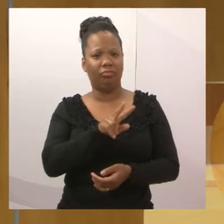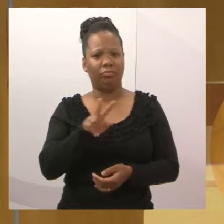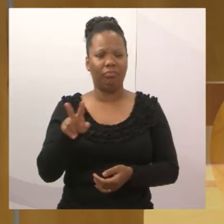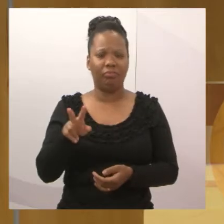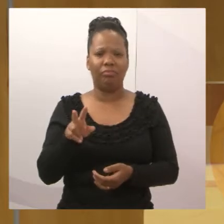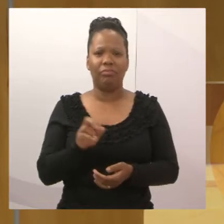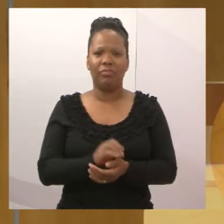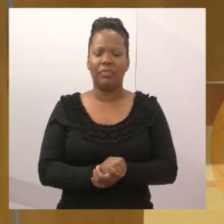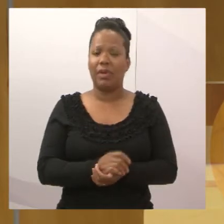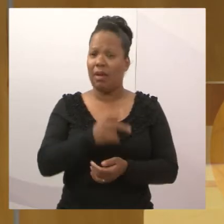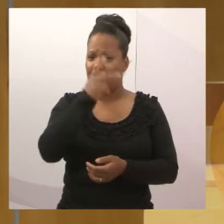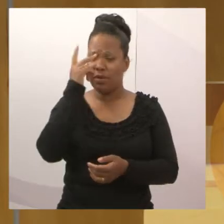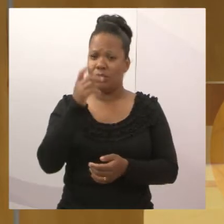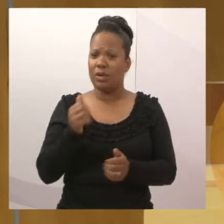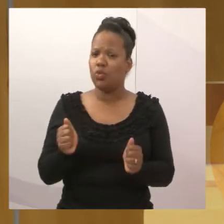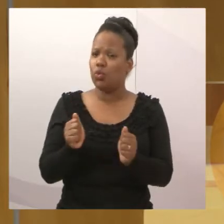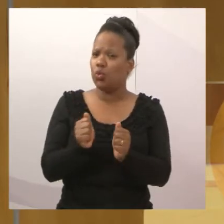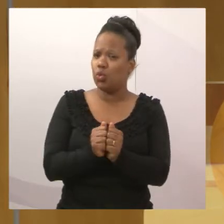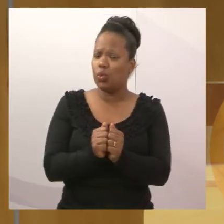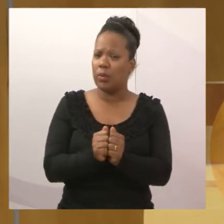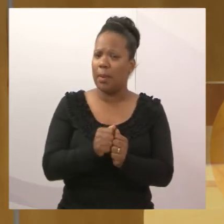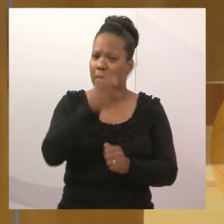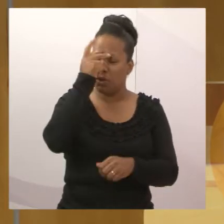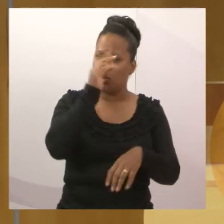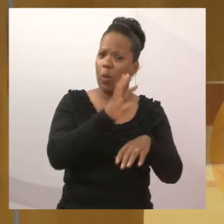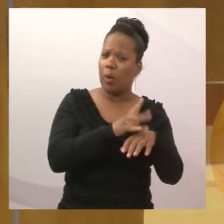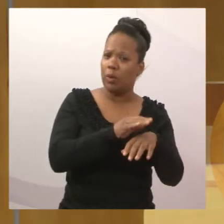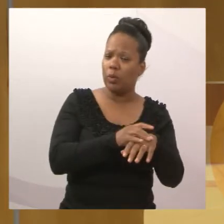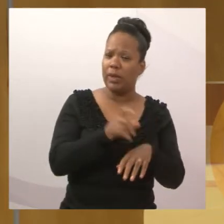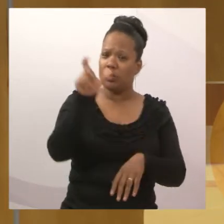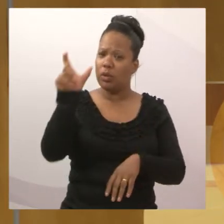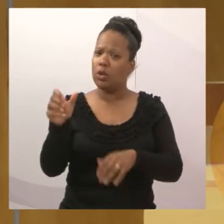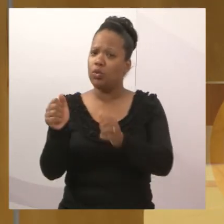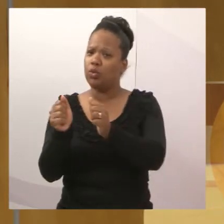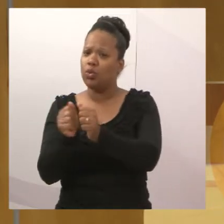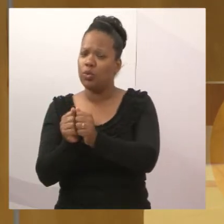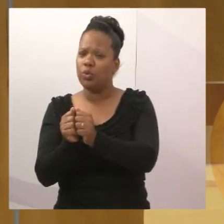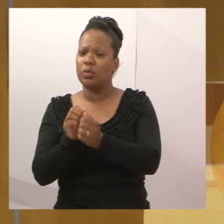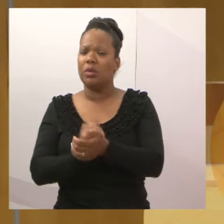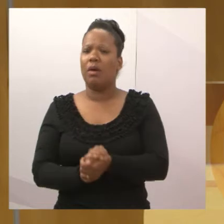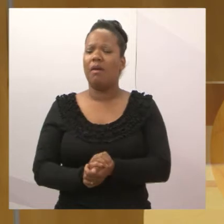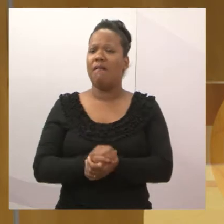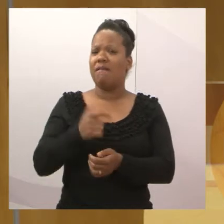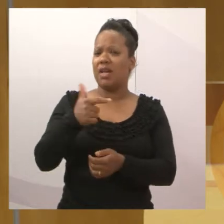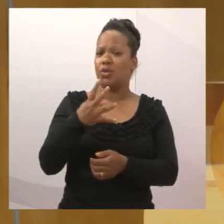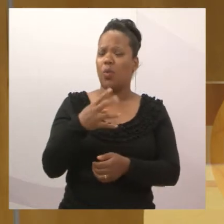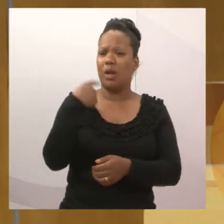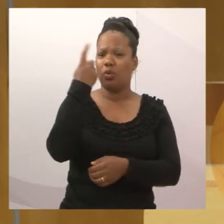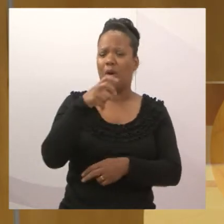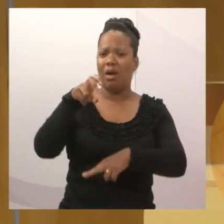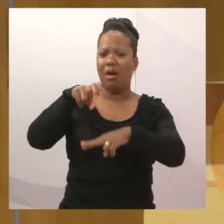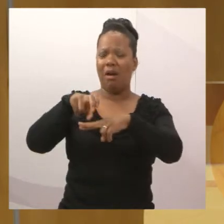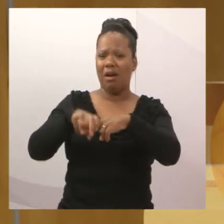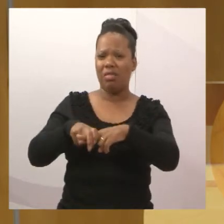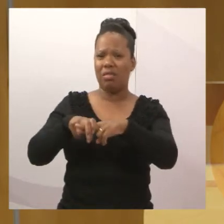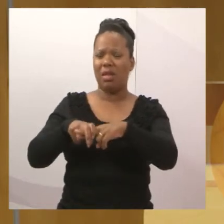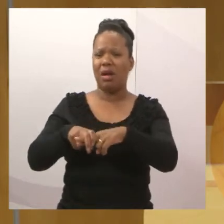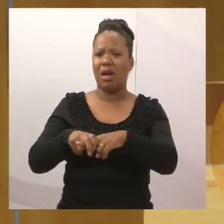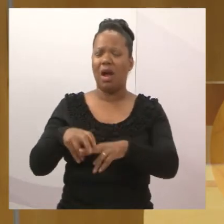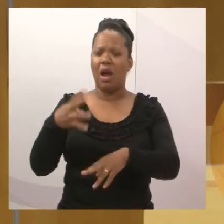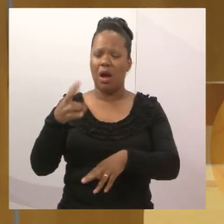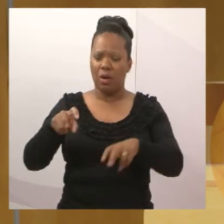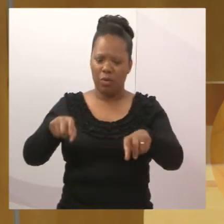o acompanhante sofre. Né? A gente vê lá, acompanhante tem que passar a noite, 24 horas, em cadeira de